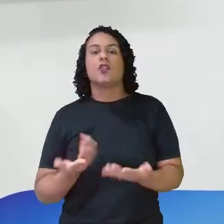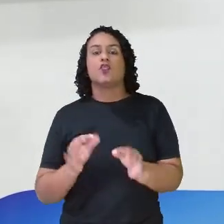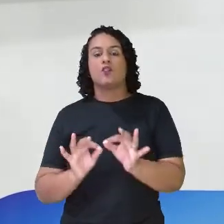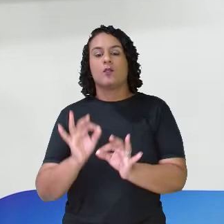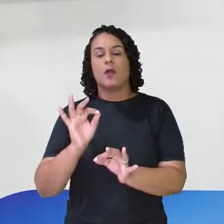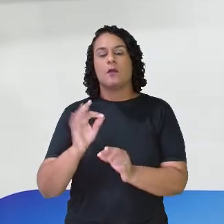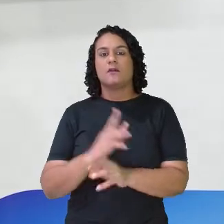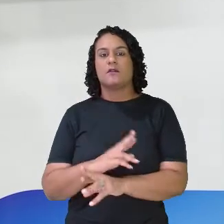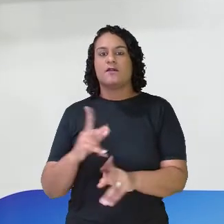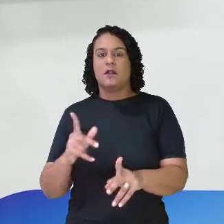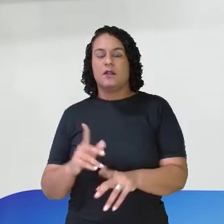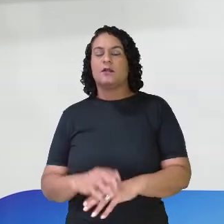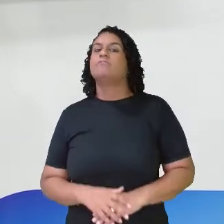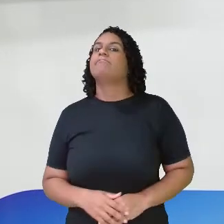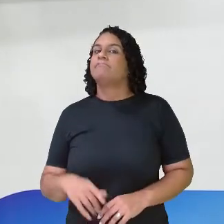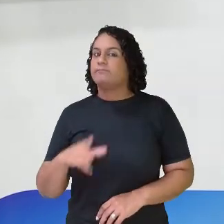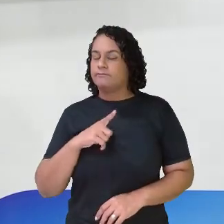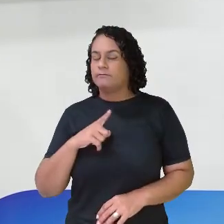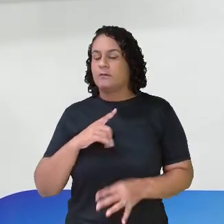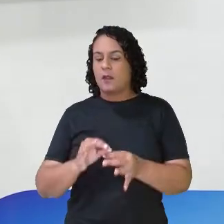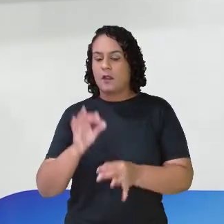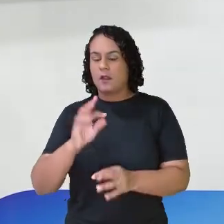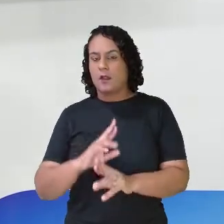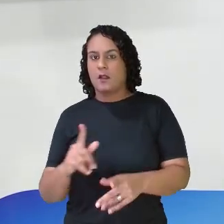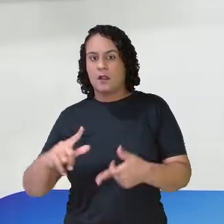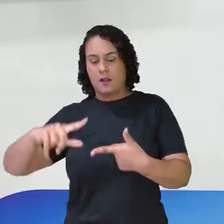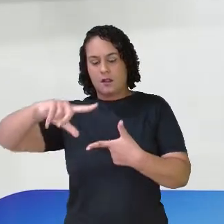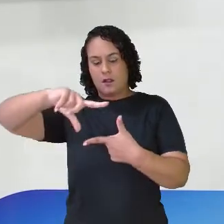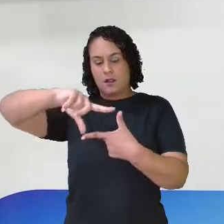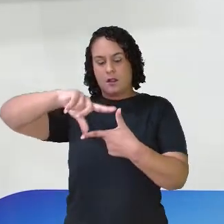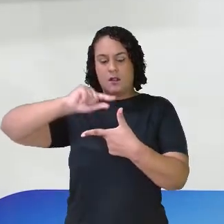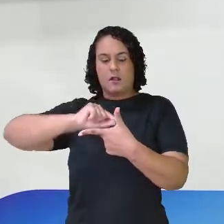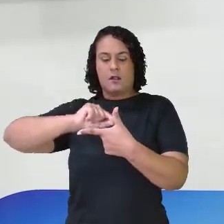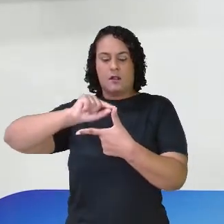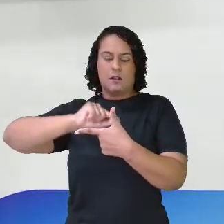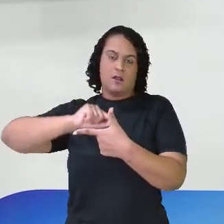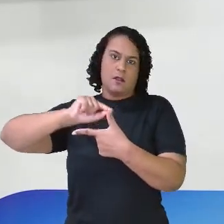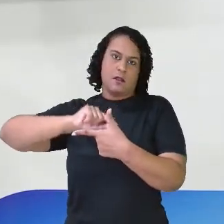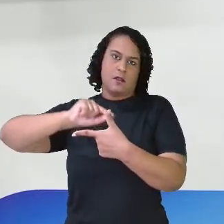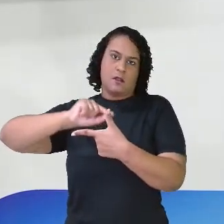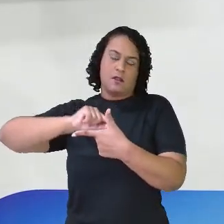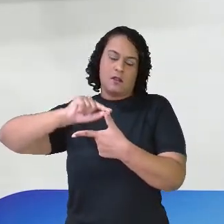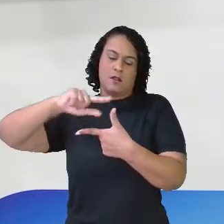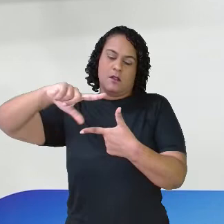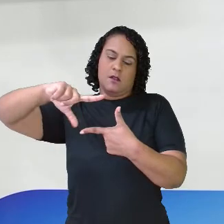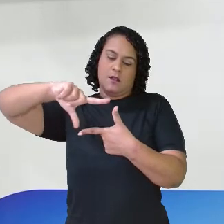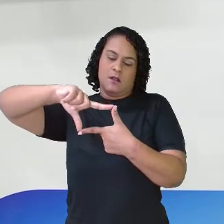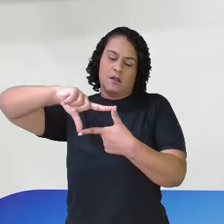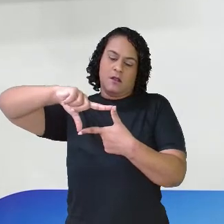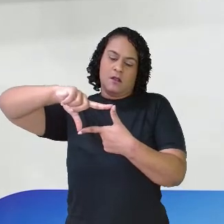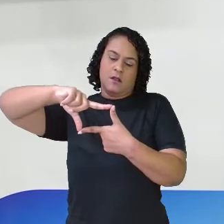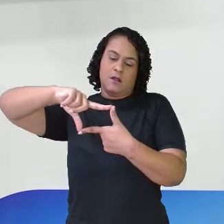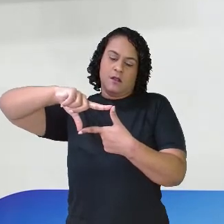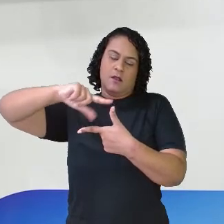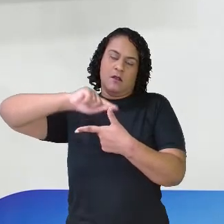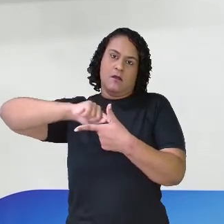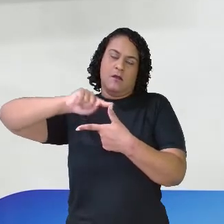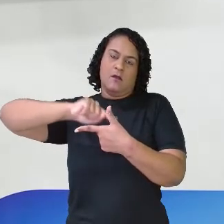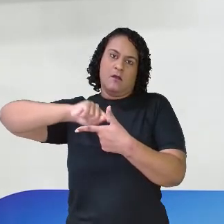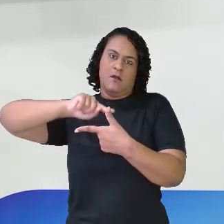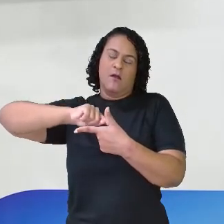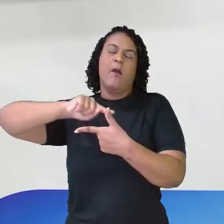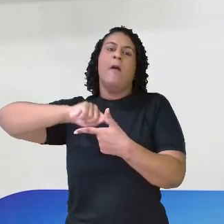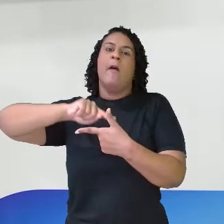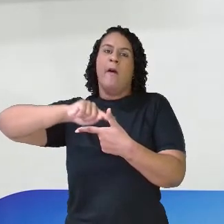diferentes. Ele tem 2 medidas. A altura, no caso da altura, as linhas paralelas, elas têm o